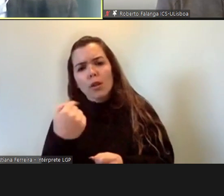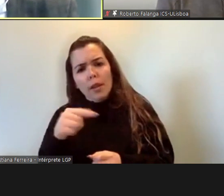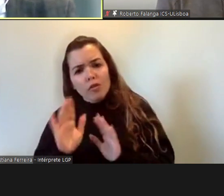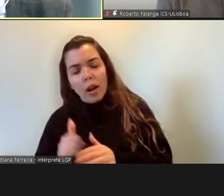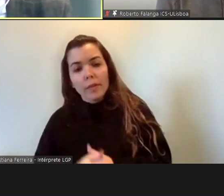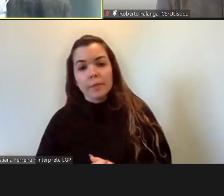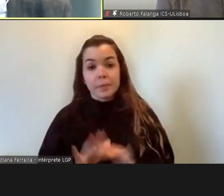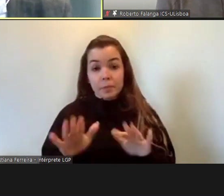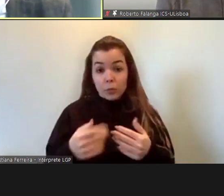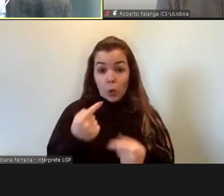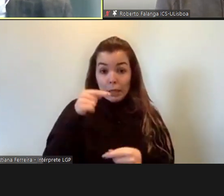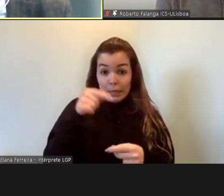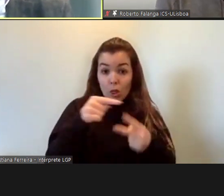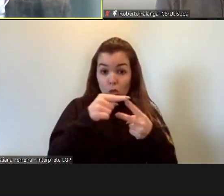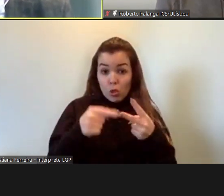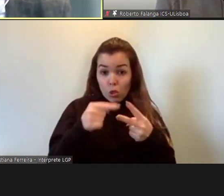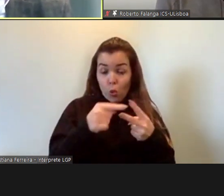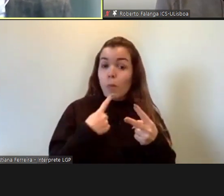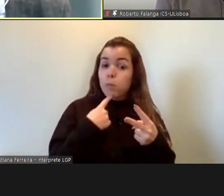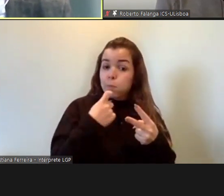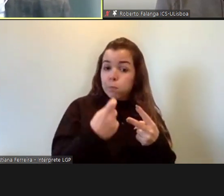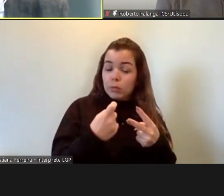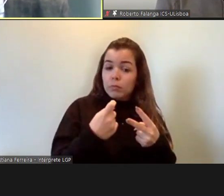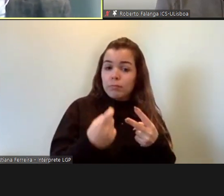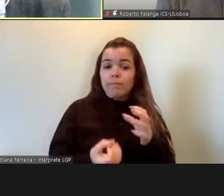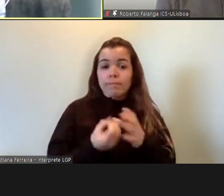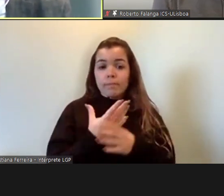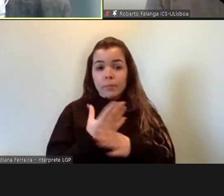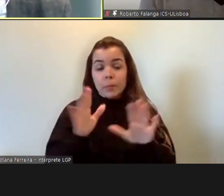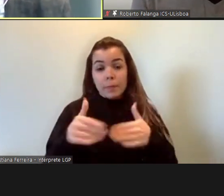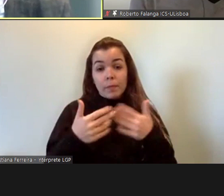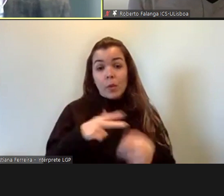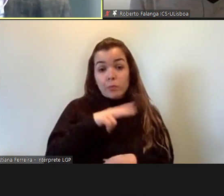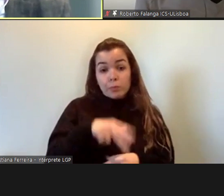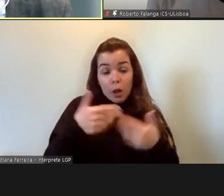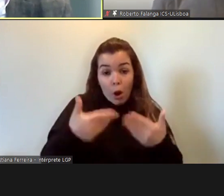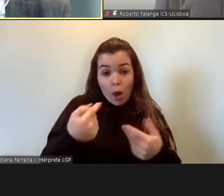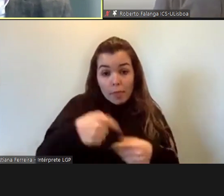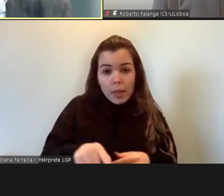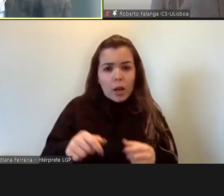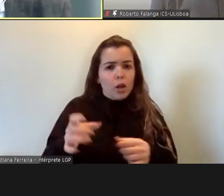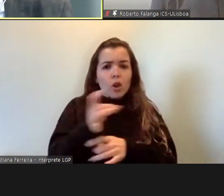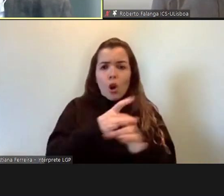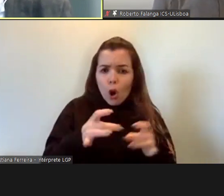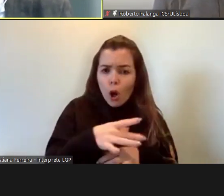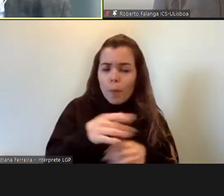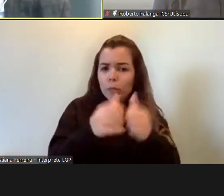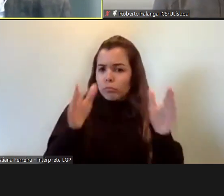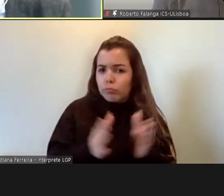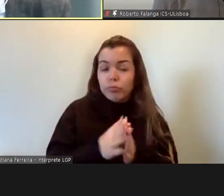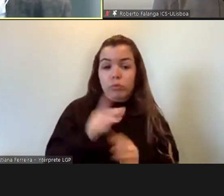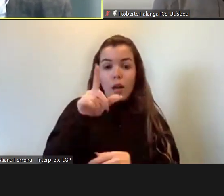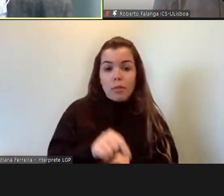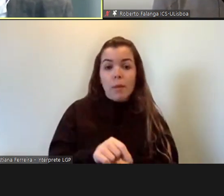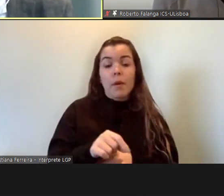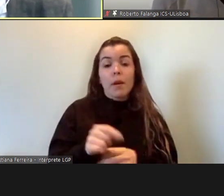levantam-se duas questões, que são questões que, no caso português, nós estamos defrontados neste momento, mas toda a Europa, o próprio Estados Unidos. Uma é a questão